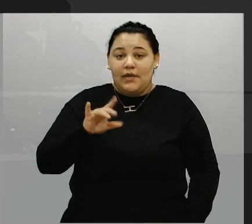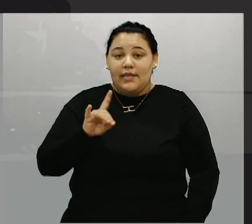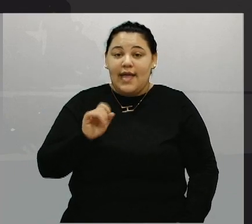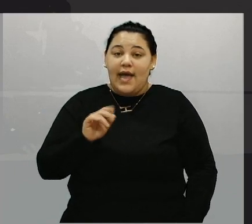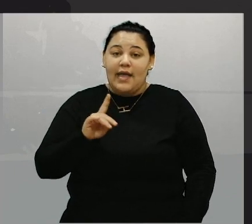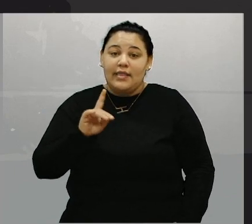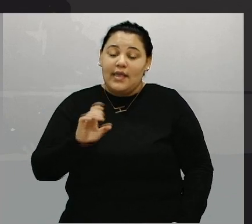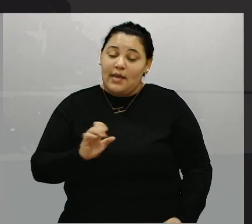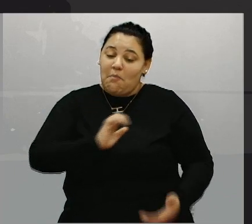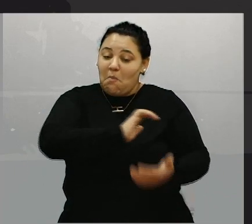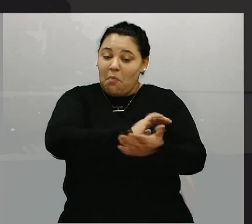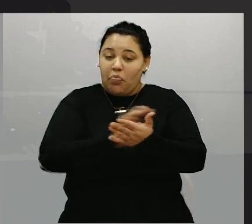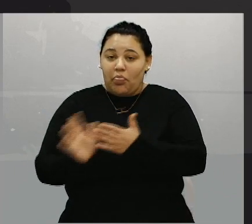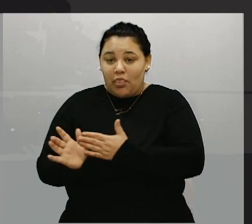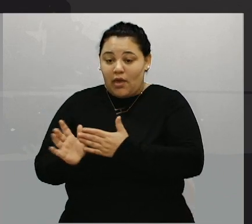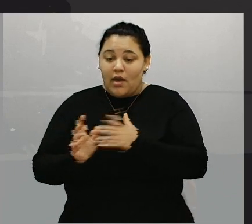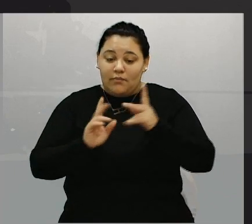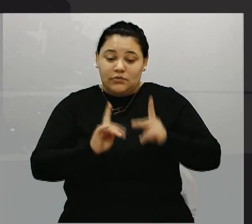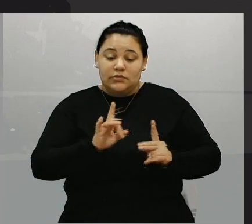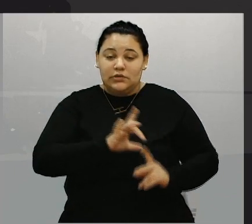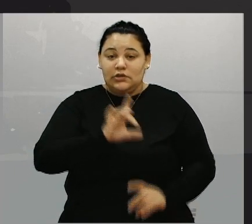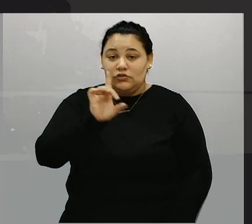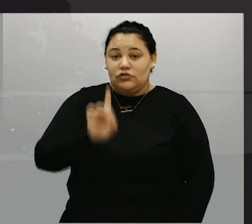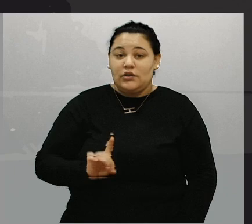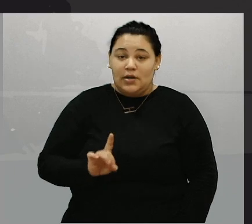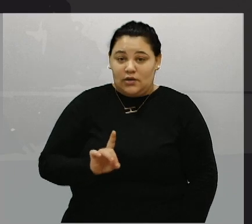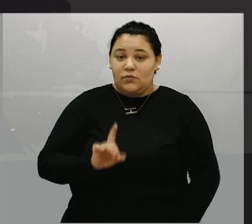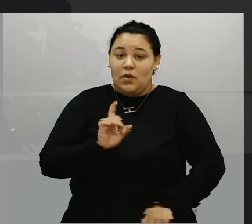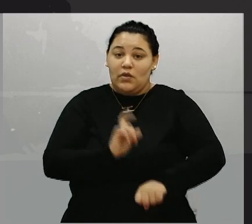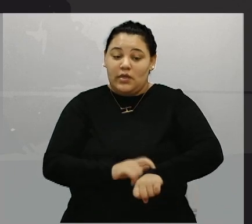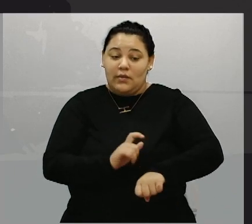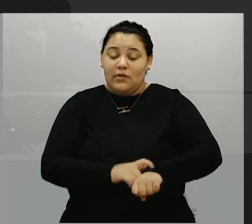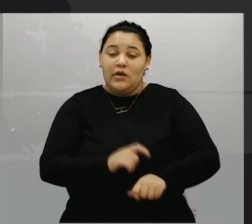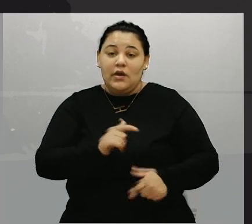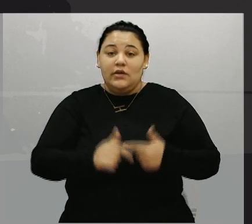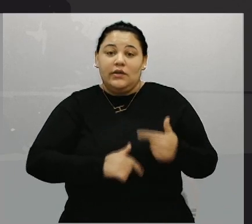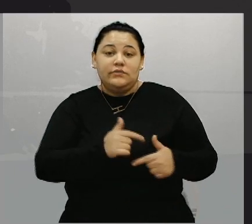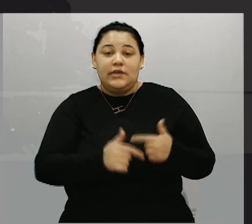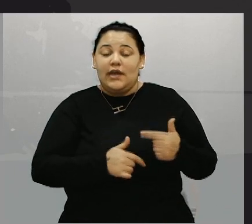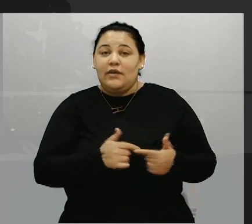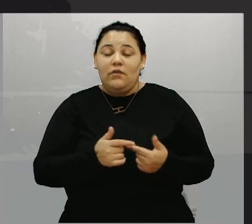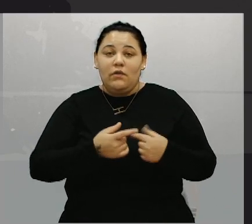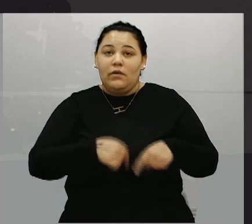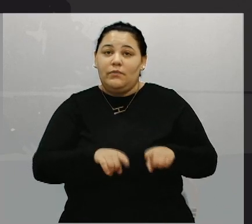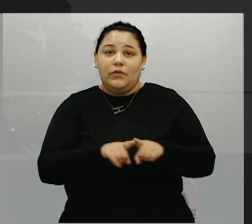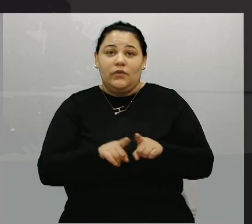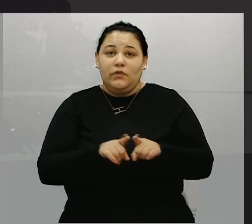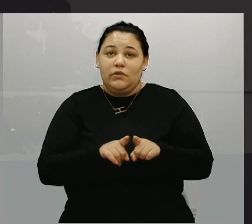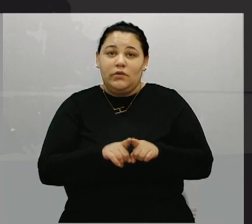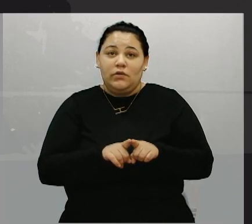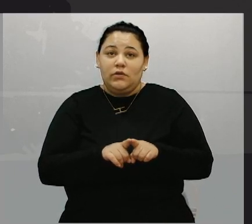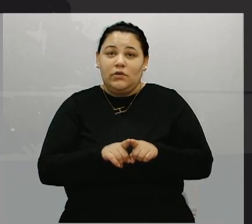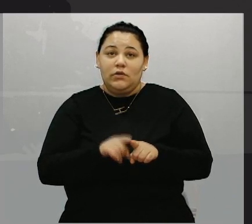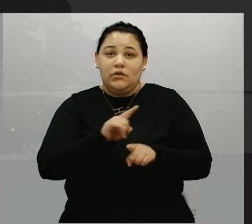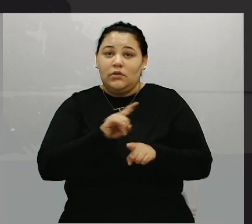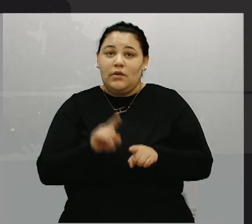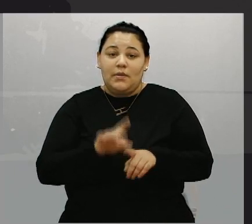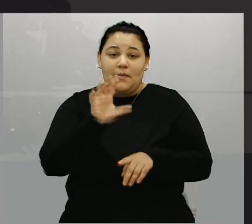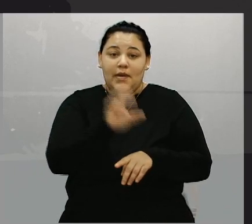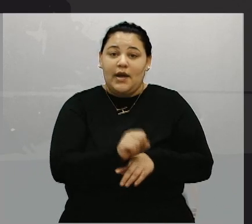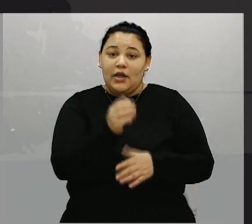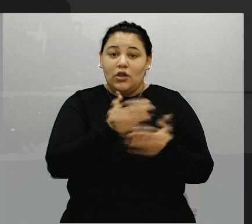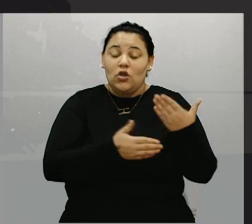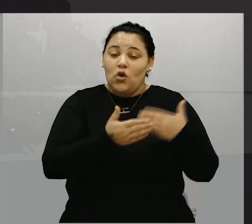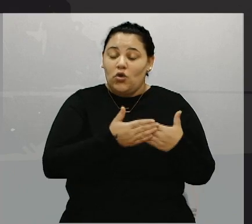têm direito ao fundo de garantia por tempo de serviço. Não é para sacar todo o fundo, ele tem um limite de